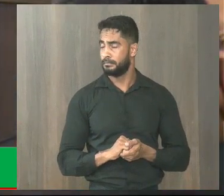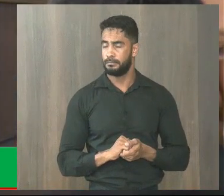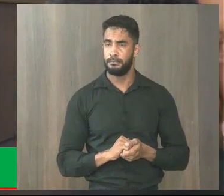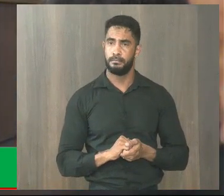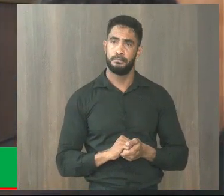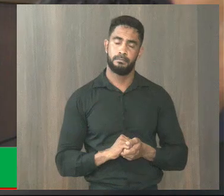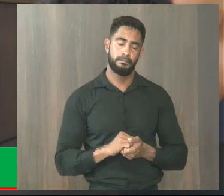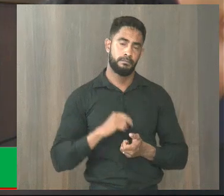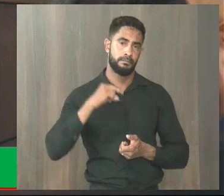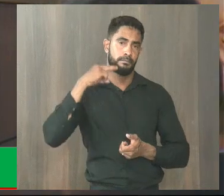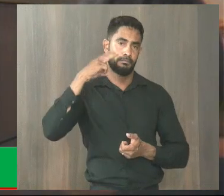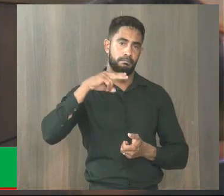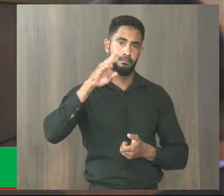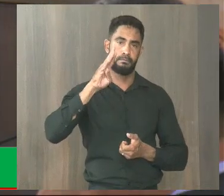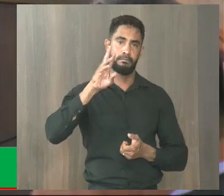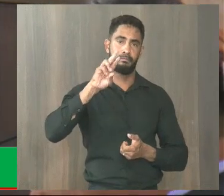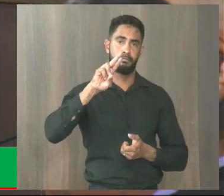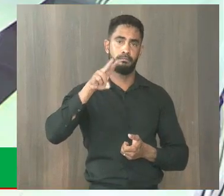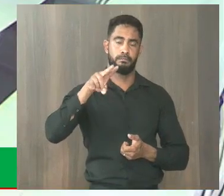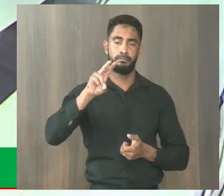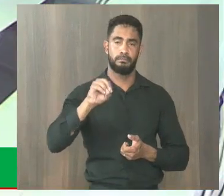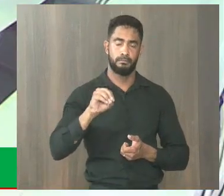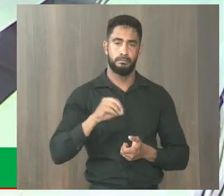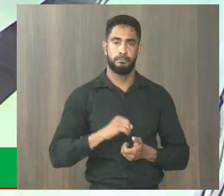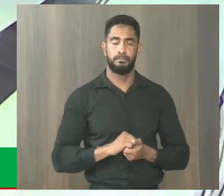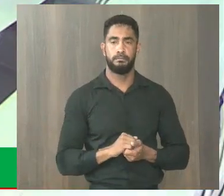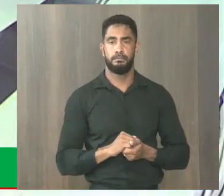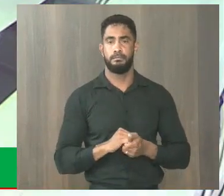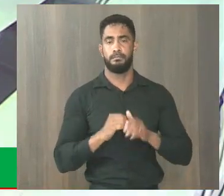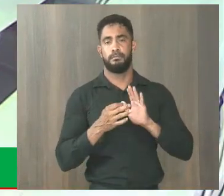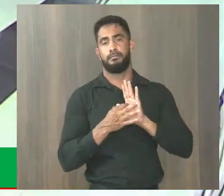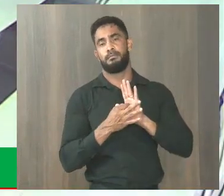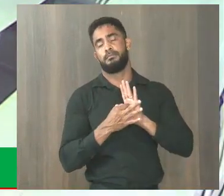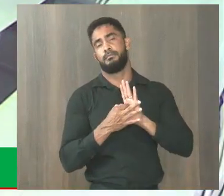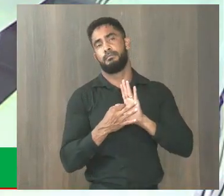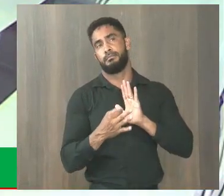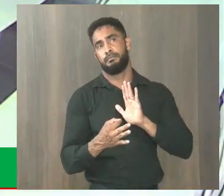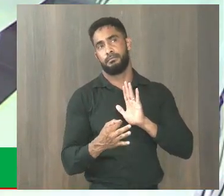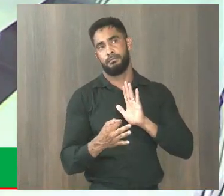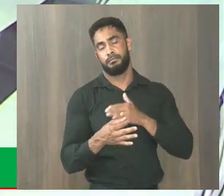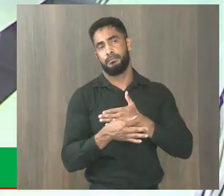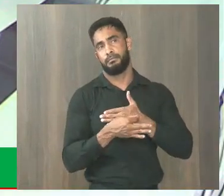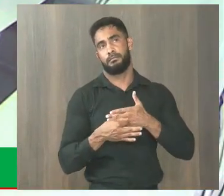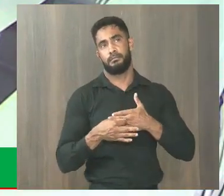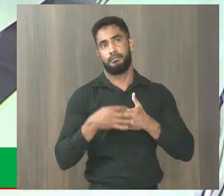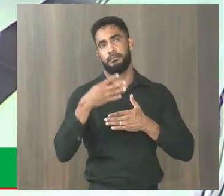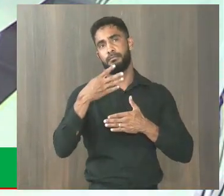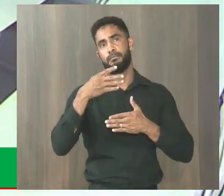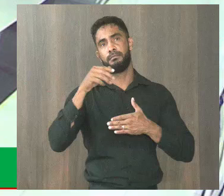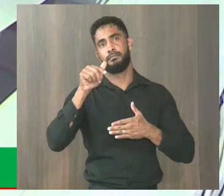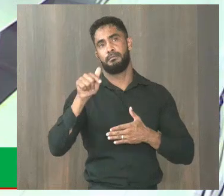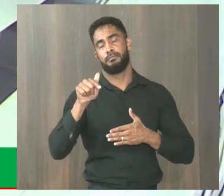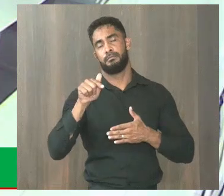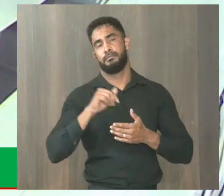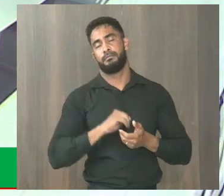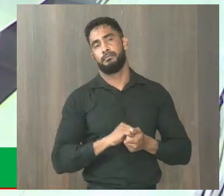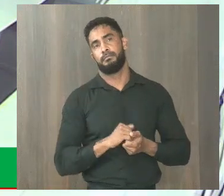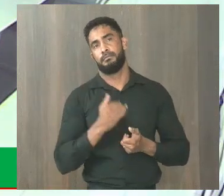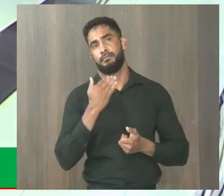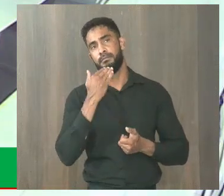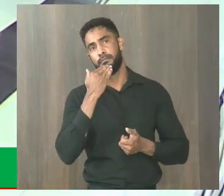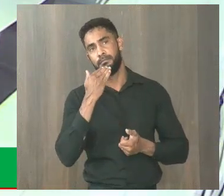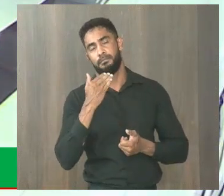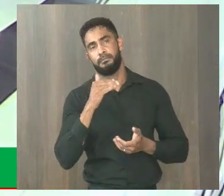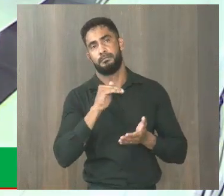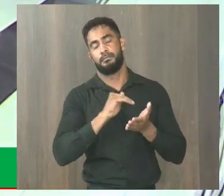presidente. Com a palavra, vereador Bruno. Presidente, tem uma indicação da minha autoria 047, pedindo aí ao